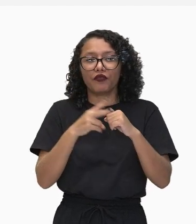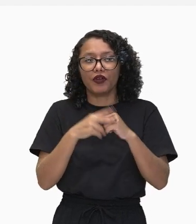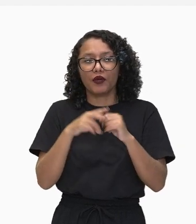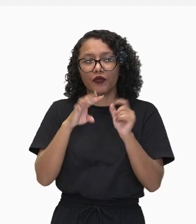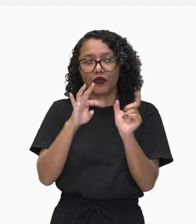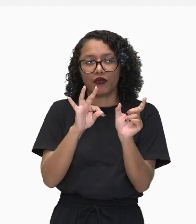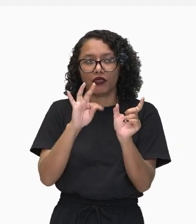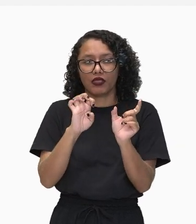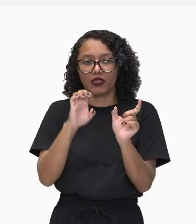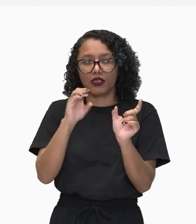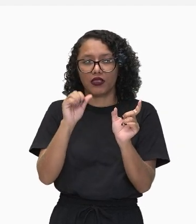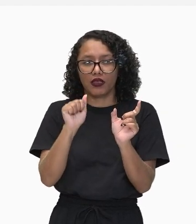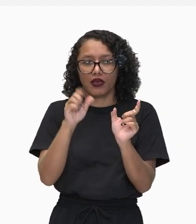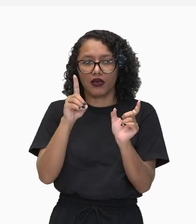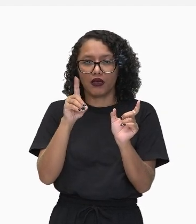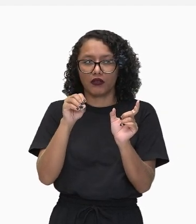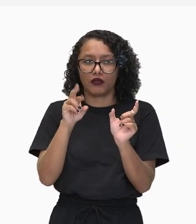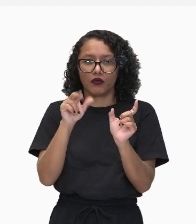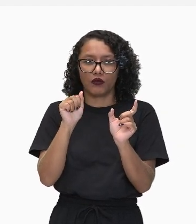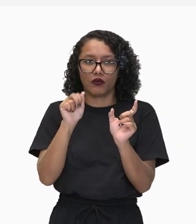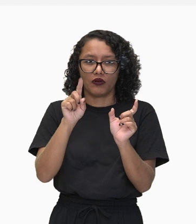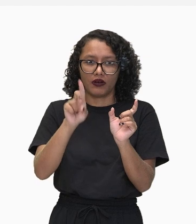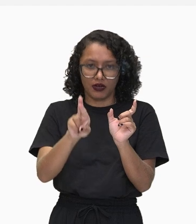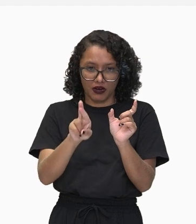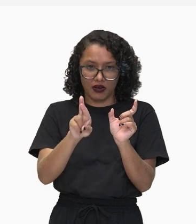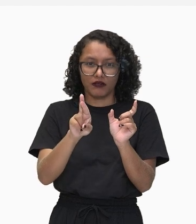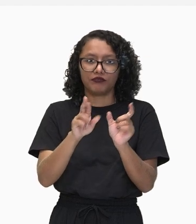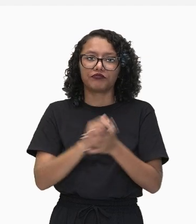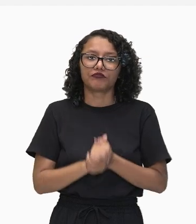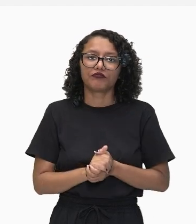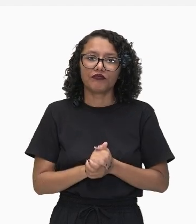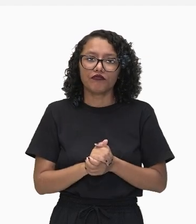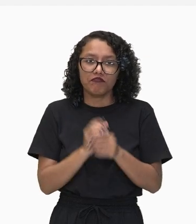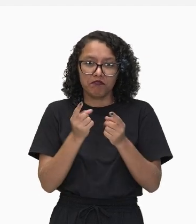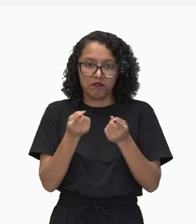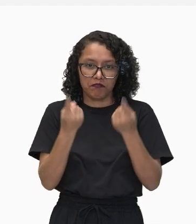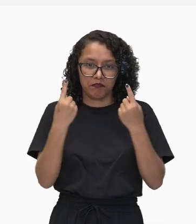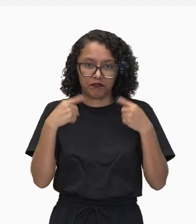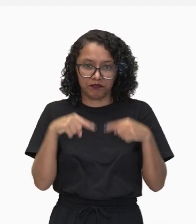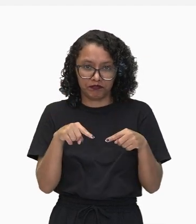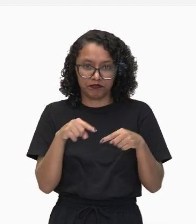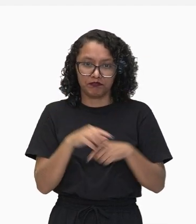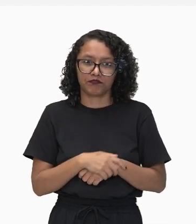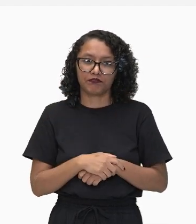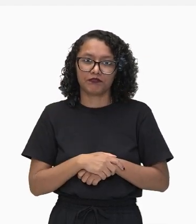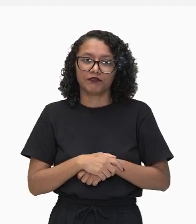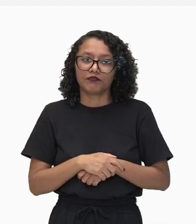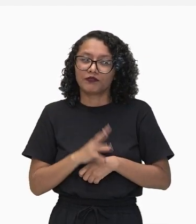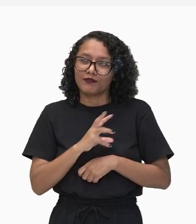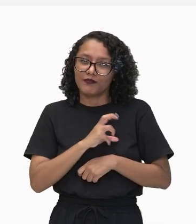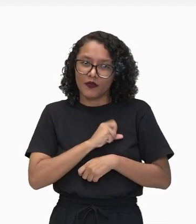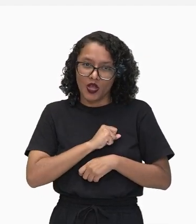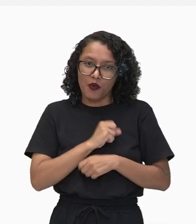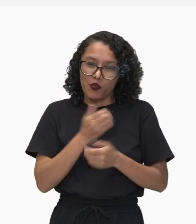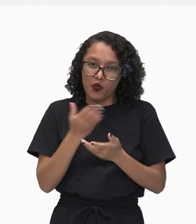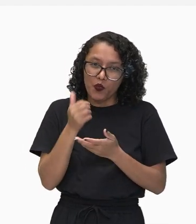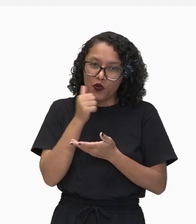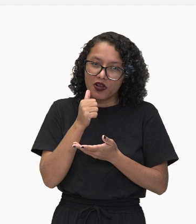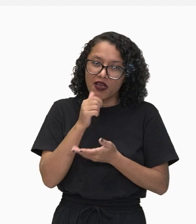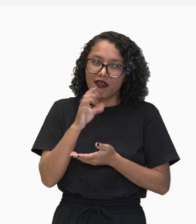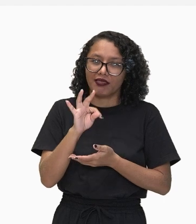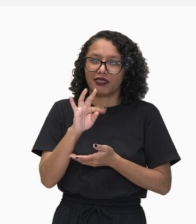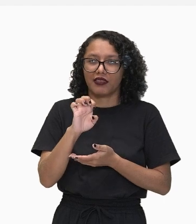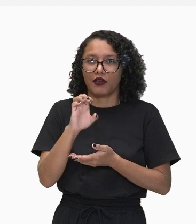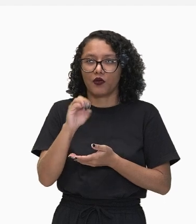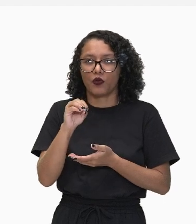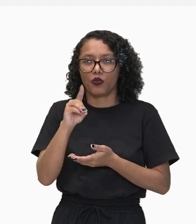verbo te adorar. Intransitivo, te adoro, Teodora. Olha só, notaram